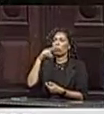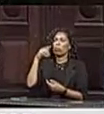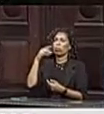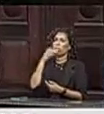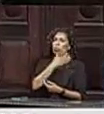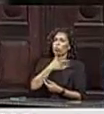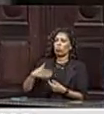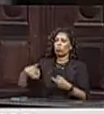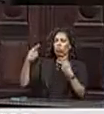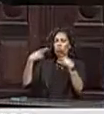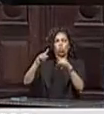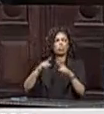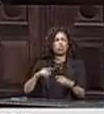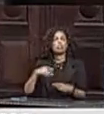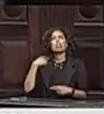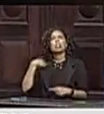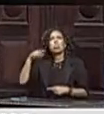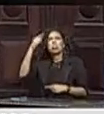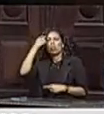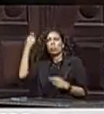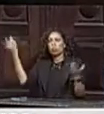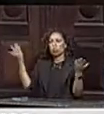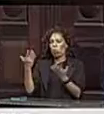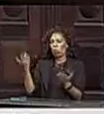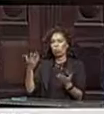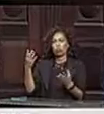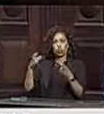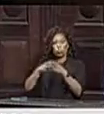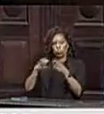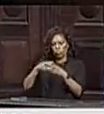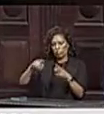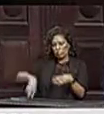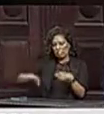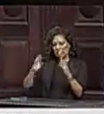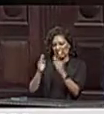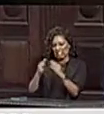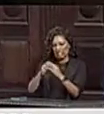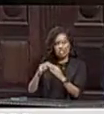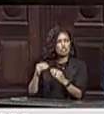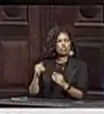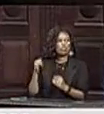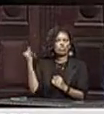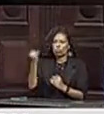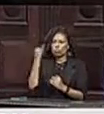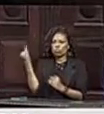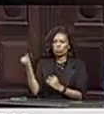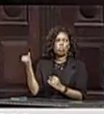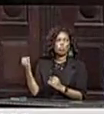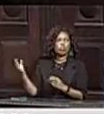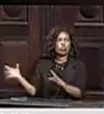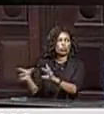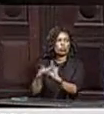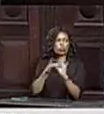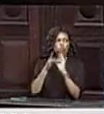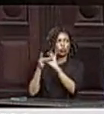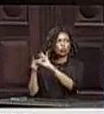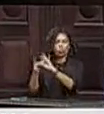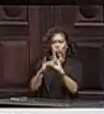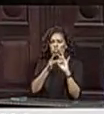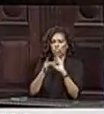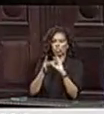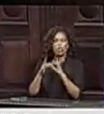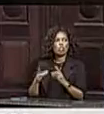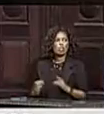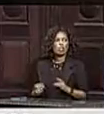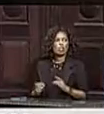Então, senhor presidente, senhoras e senhores deputados, eu entendo ser um dever, inclusive, do próprio Poder Legislativo Estadual,